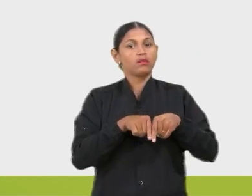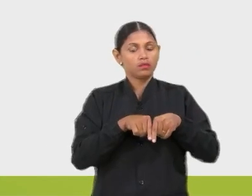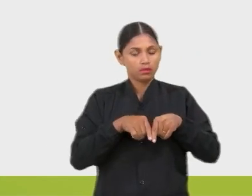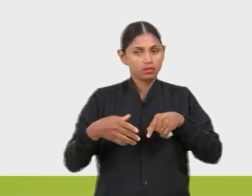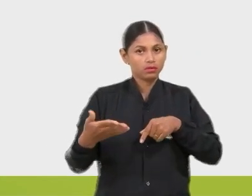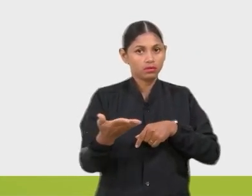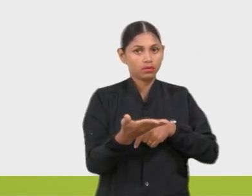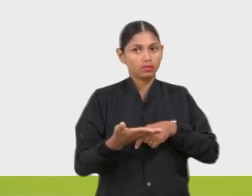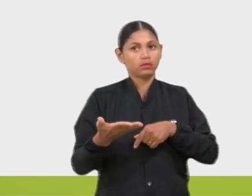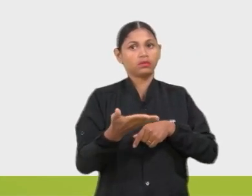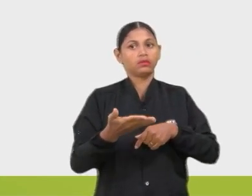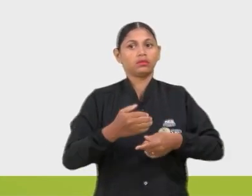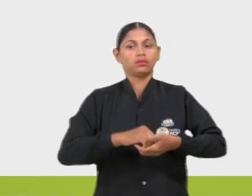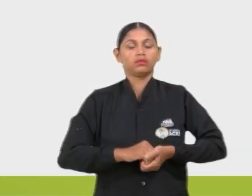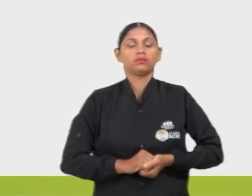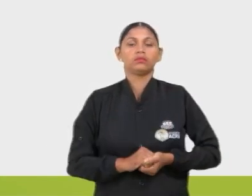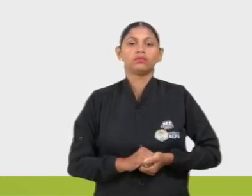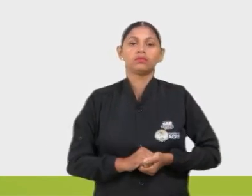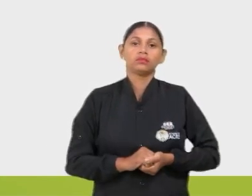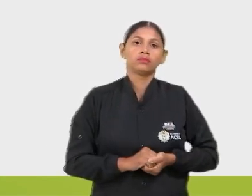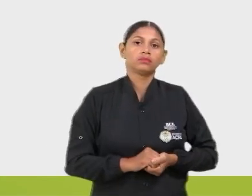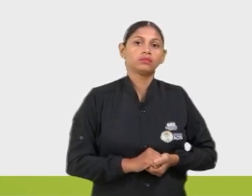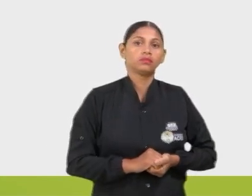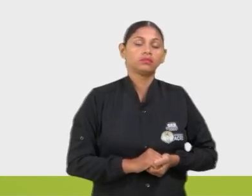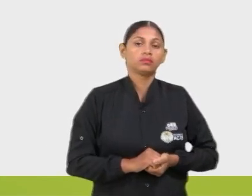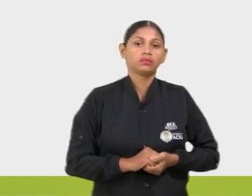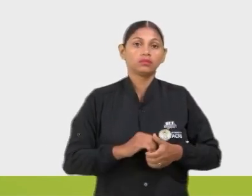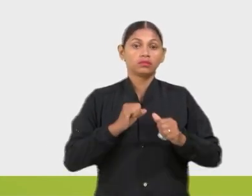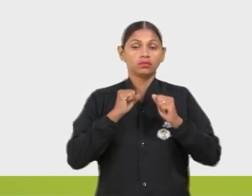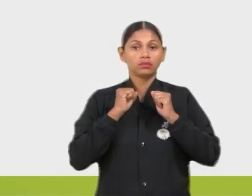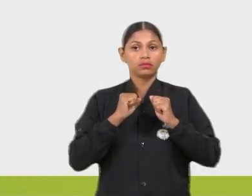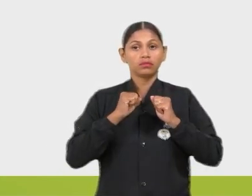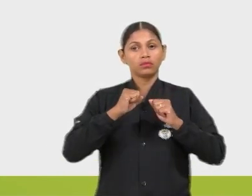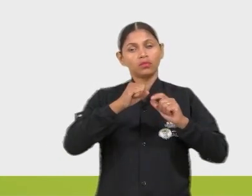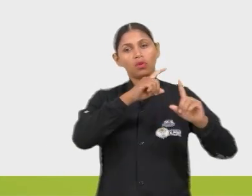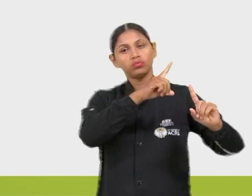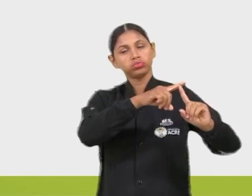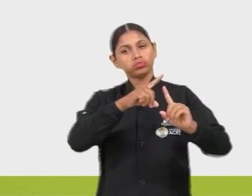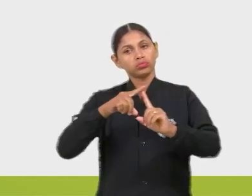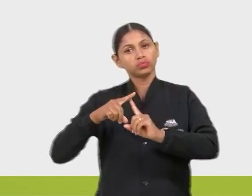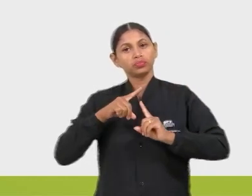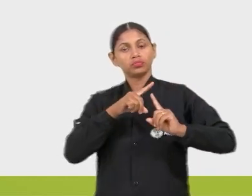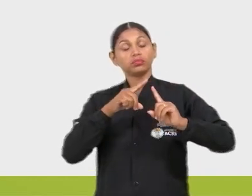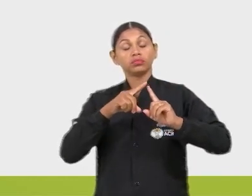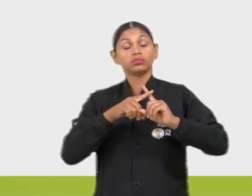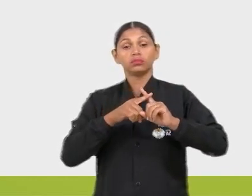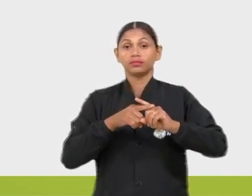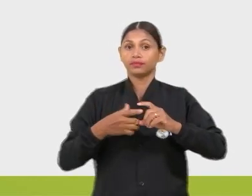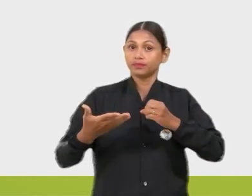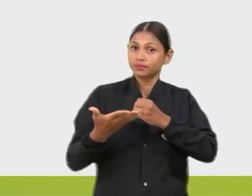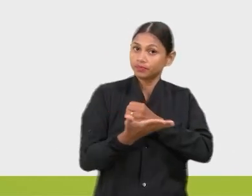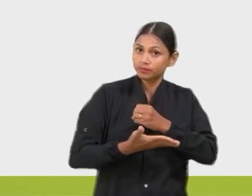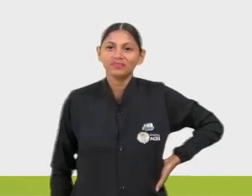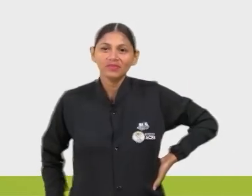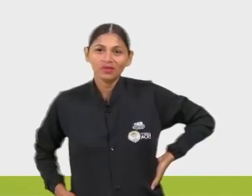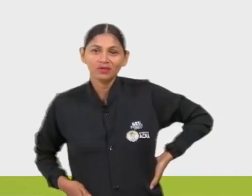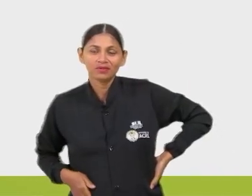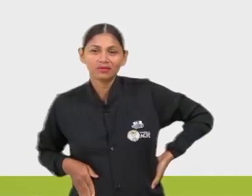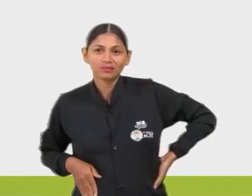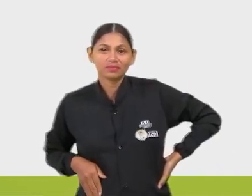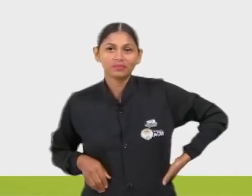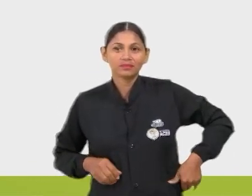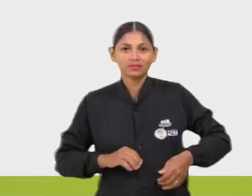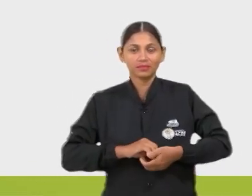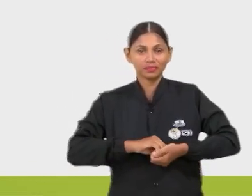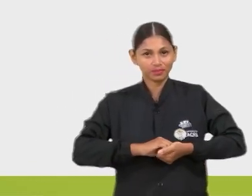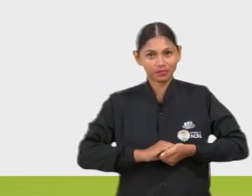definindo todas as outras pirâmides, tá bom? Podemos classificar as pirâmides conforme o polígono de suas bases, como eu já havia dito, tá bom? Quando a base é